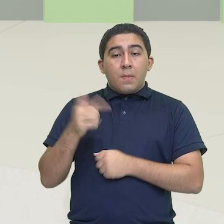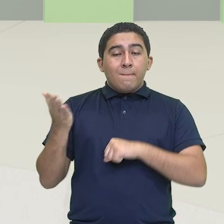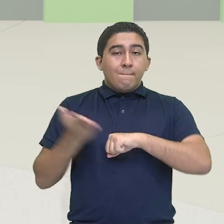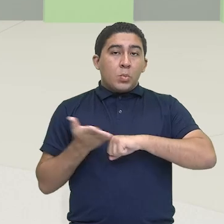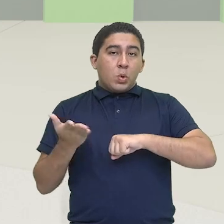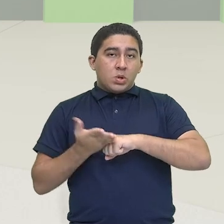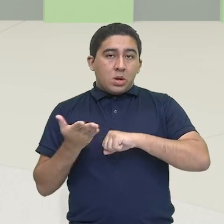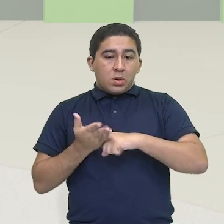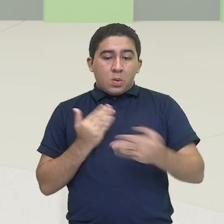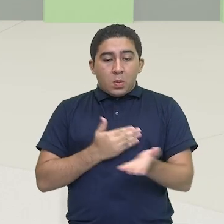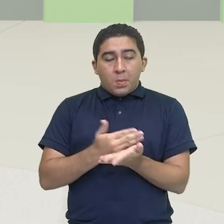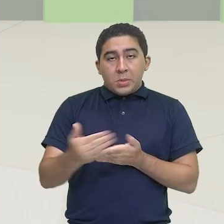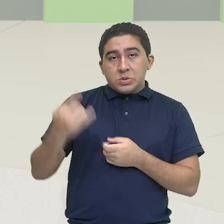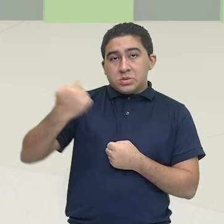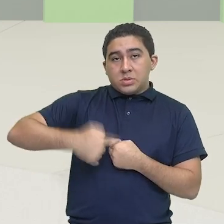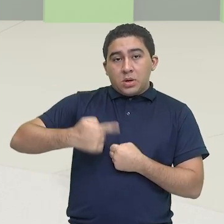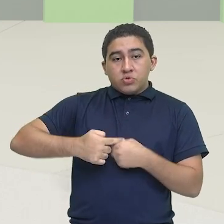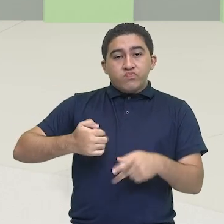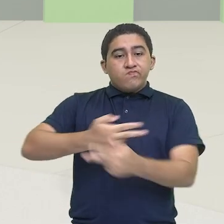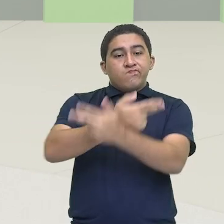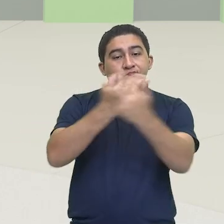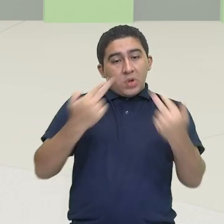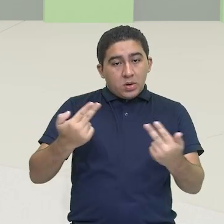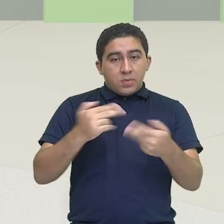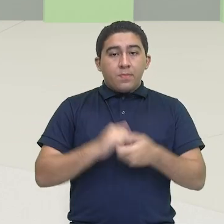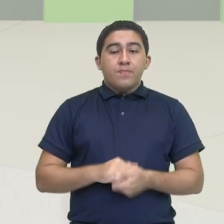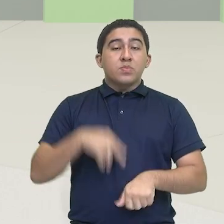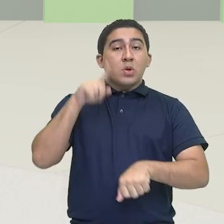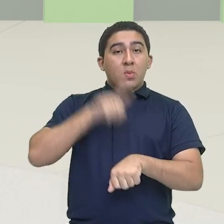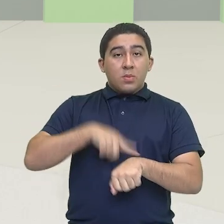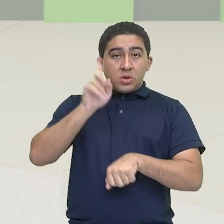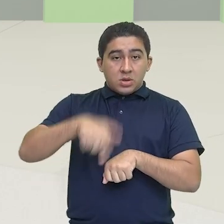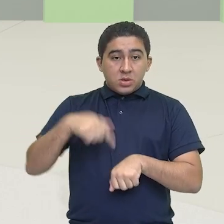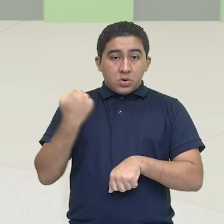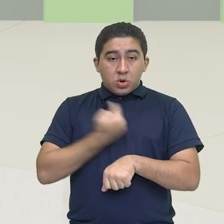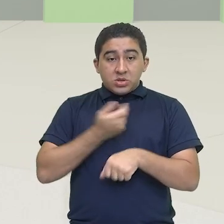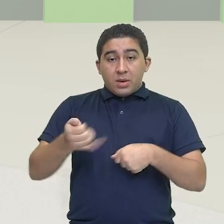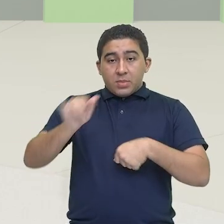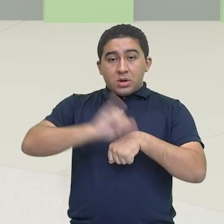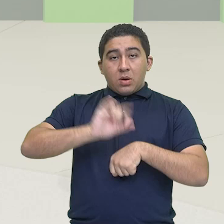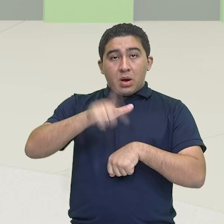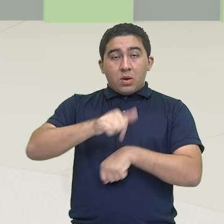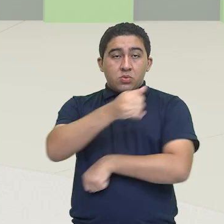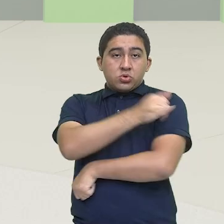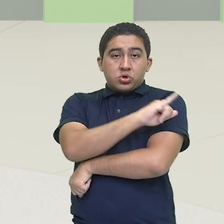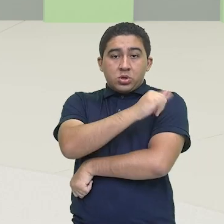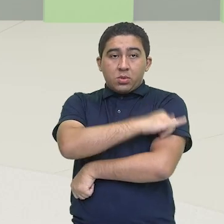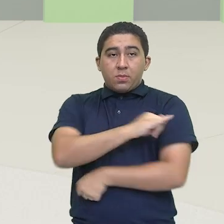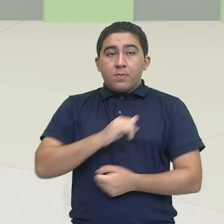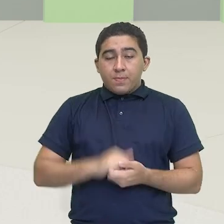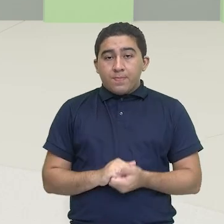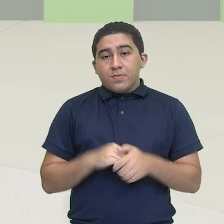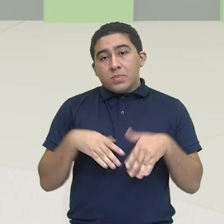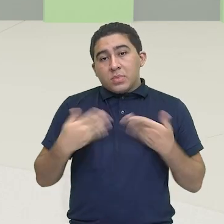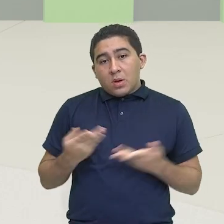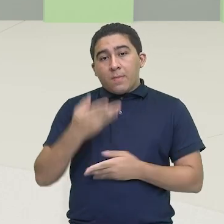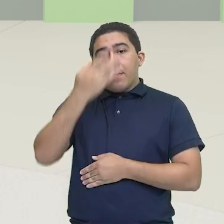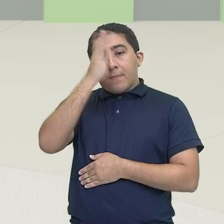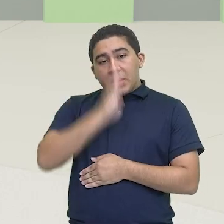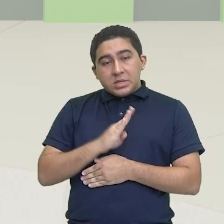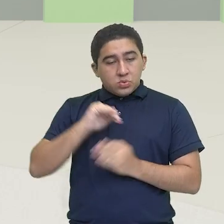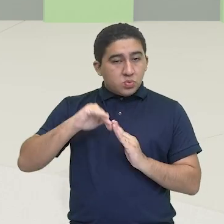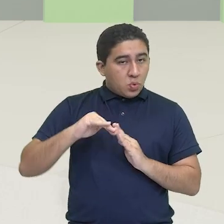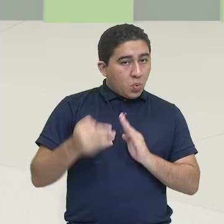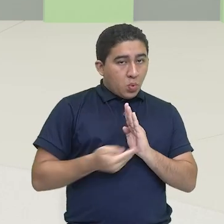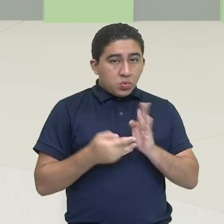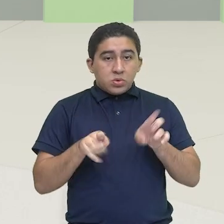das cidades, né? E, naquele momento, a nossa capital era o Rio de Janeiro. Bom, o Brasil como um todo, assim